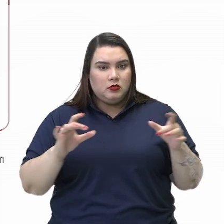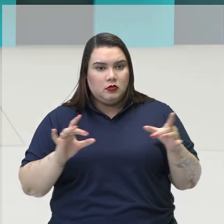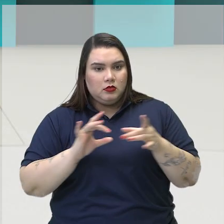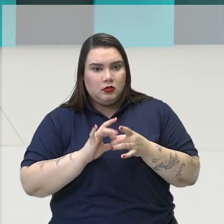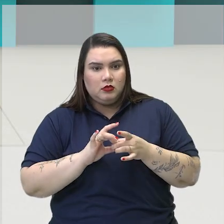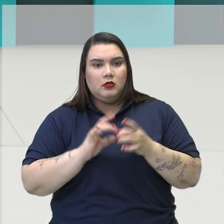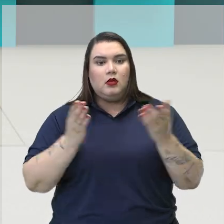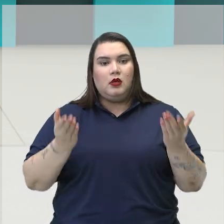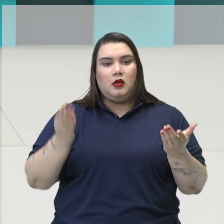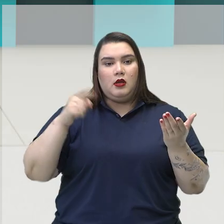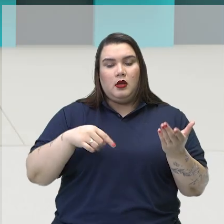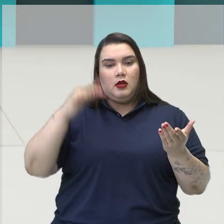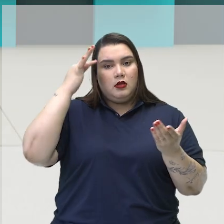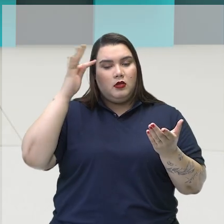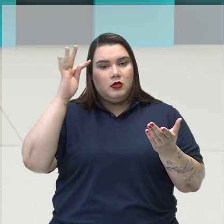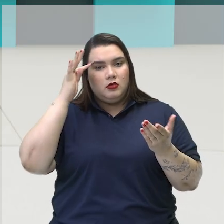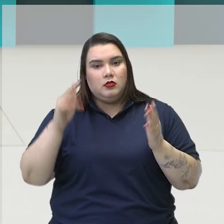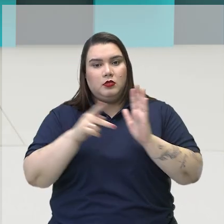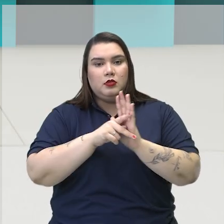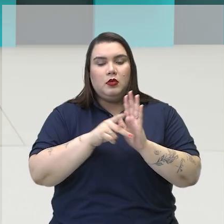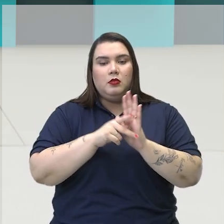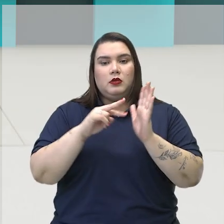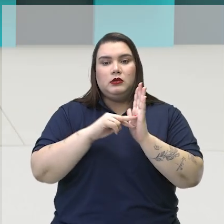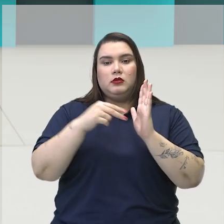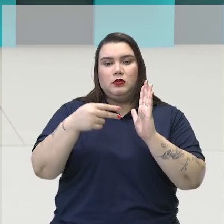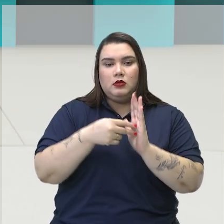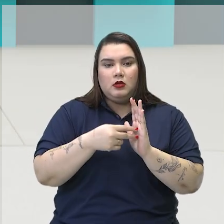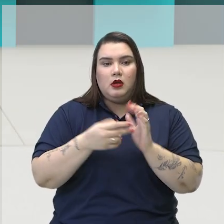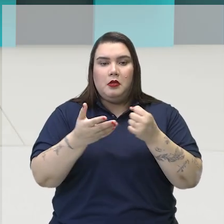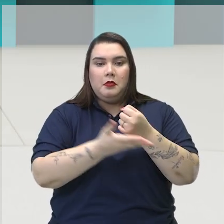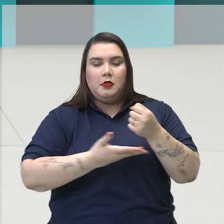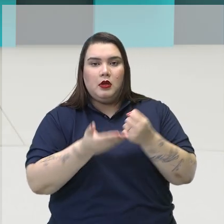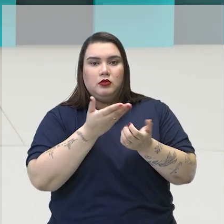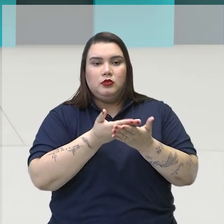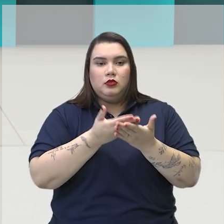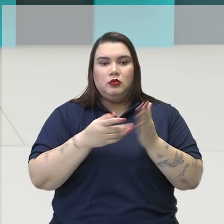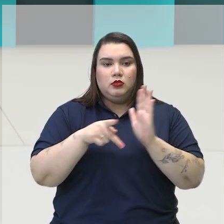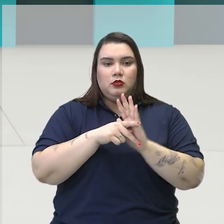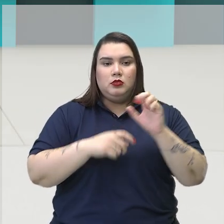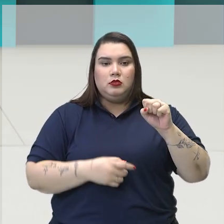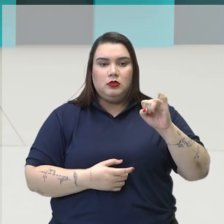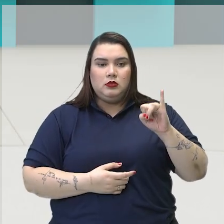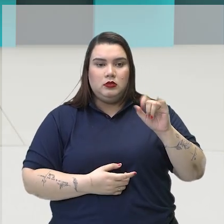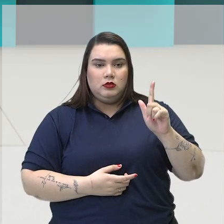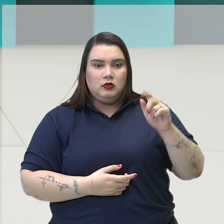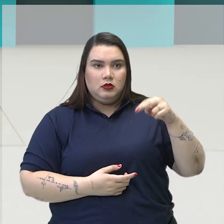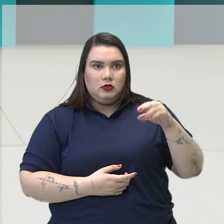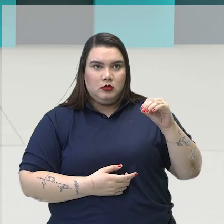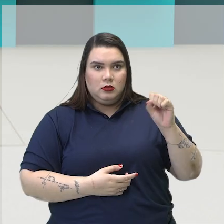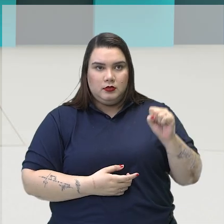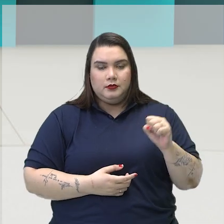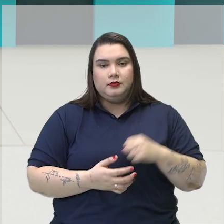exatamente a teoria das significações, que é exatamente a base do estudo dos signos.